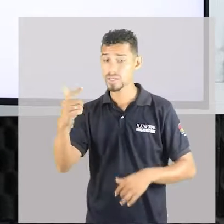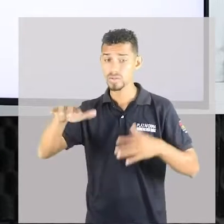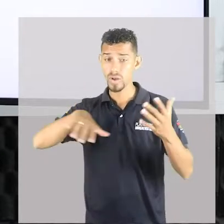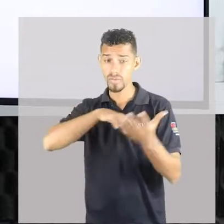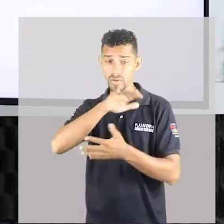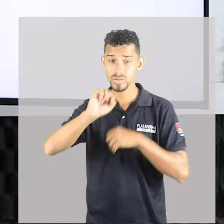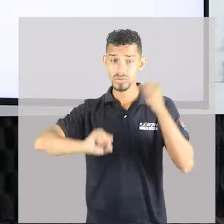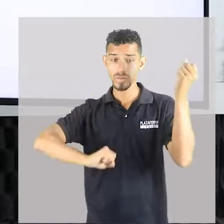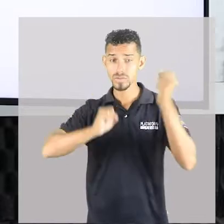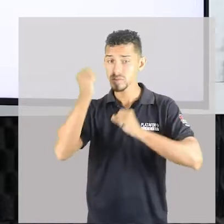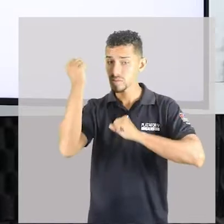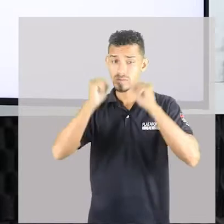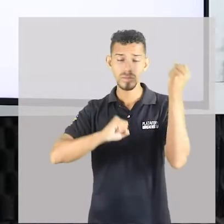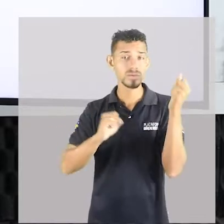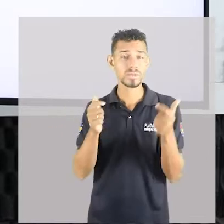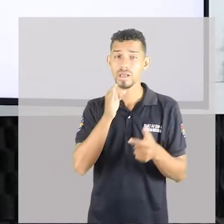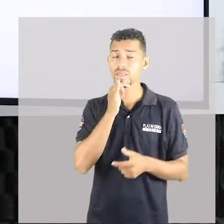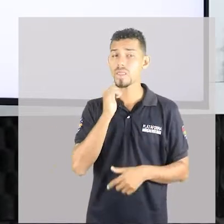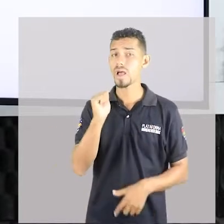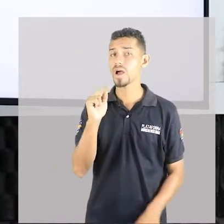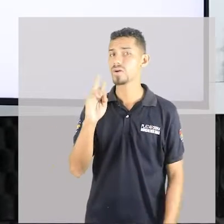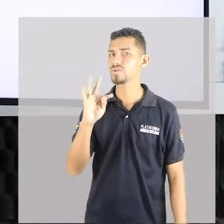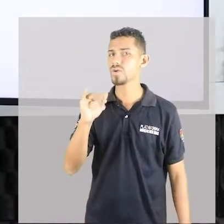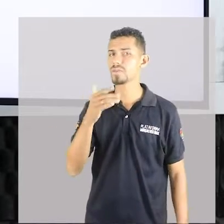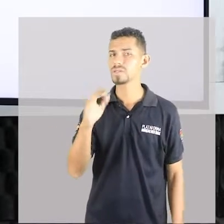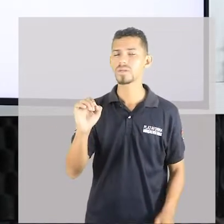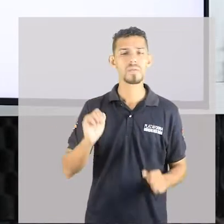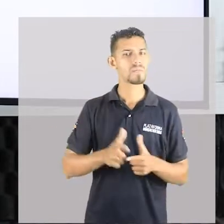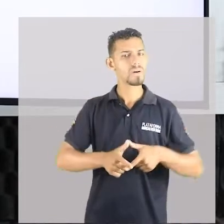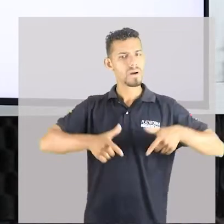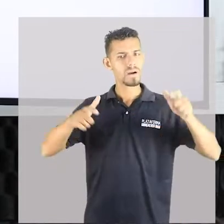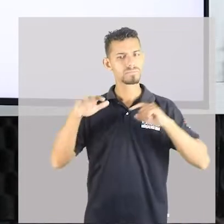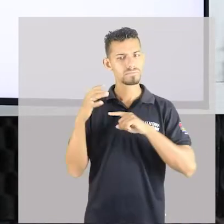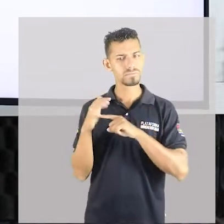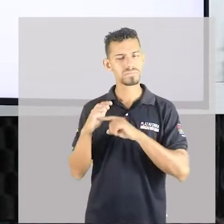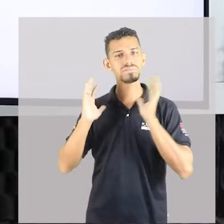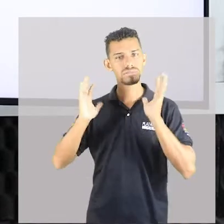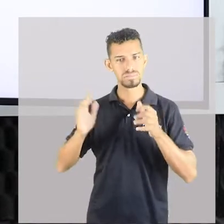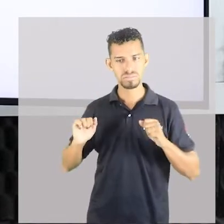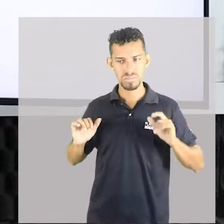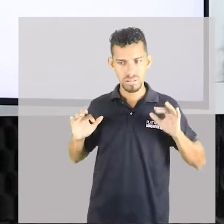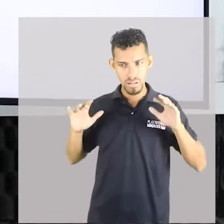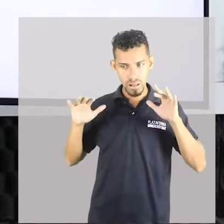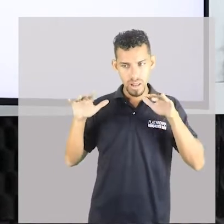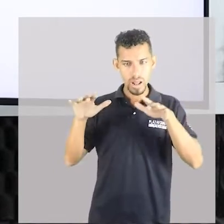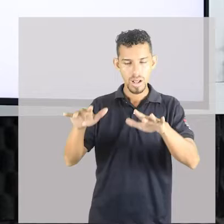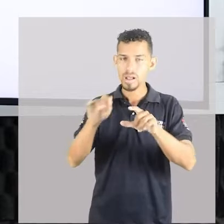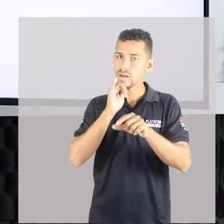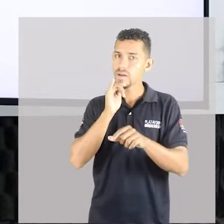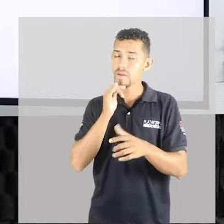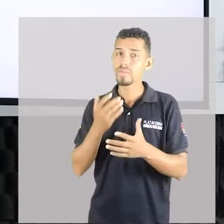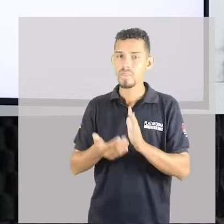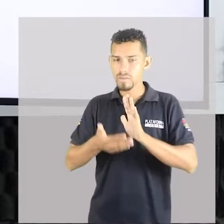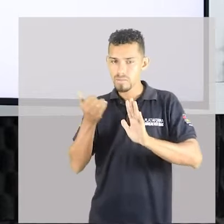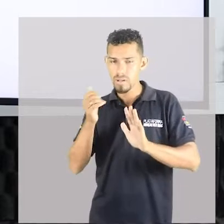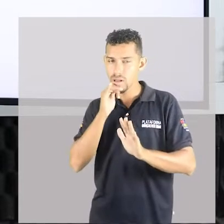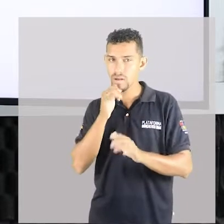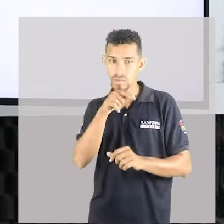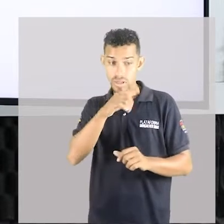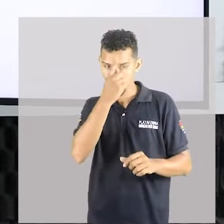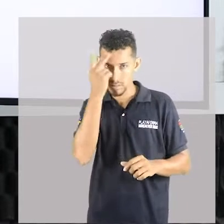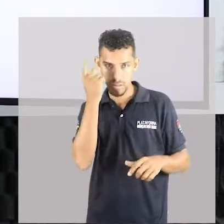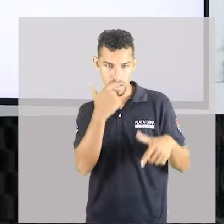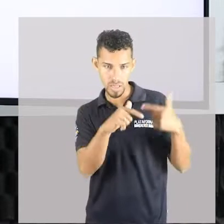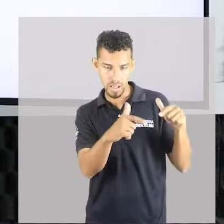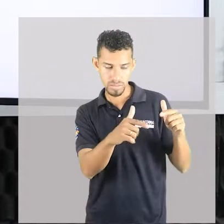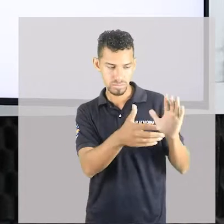industrial ela traz, claro, uma automação maior. As máquinas já começam a retirar o braço humano das